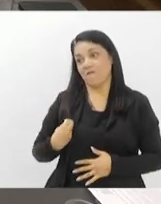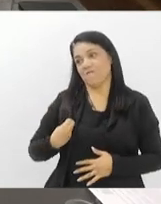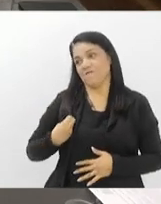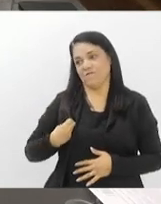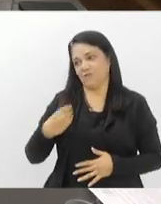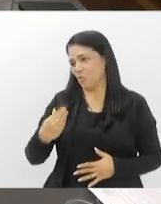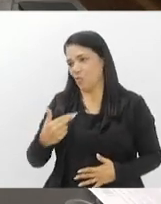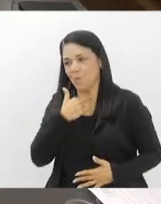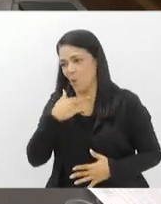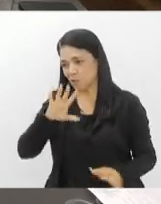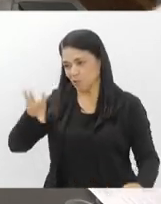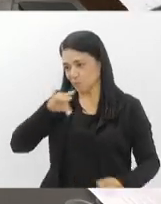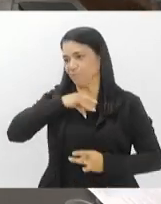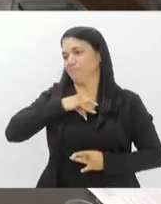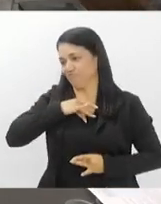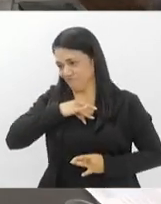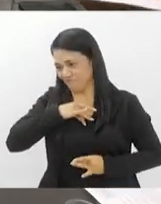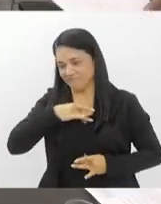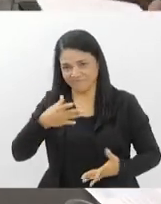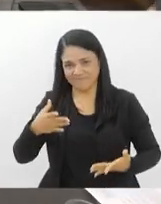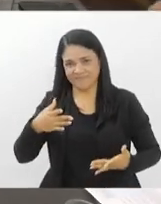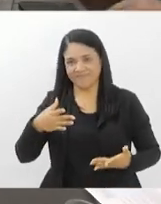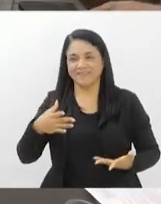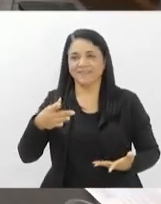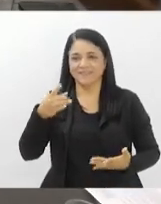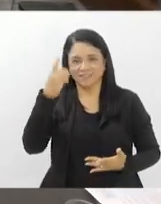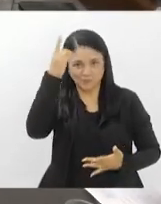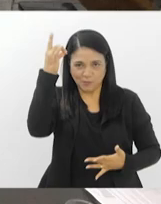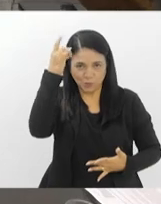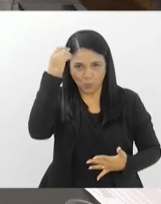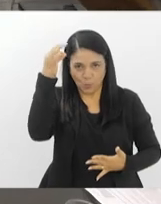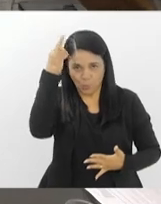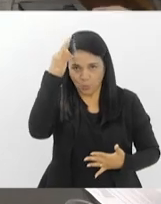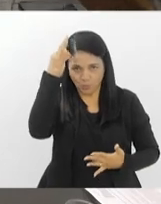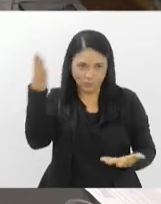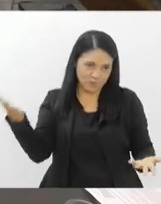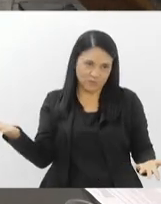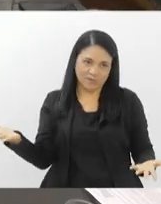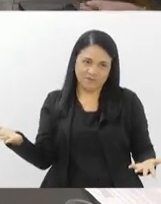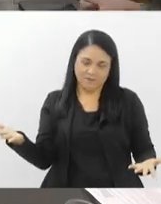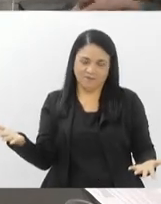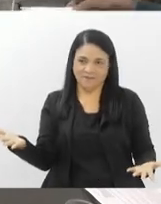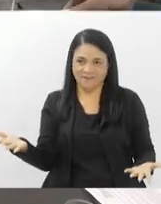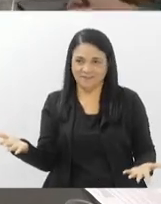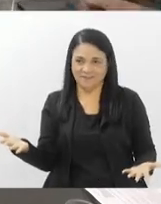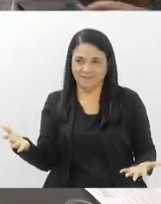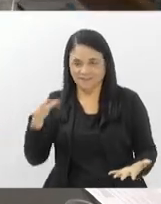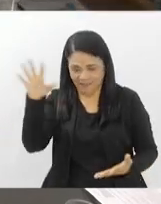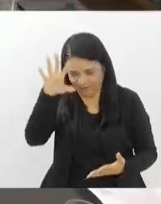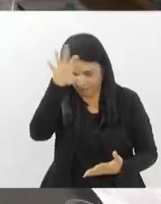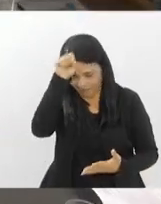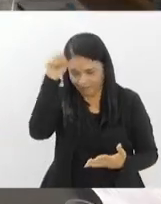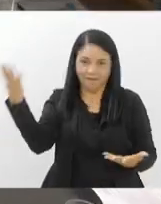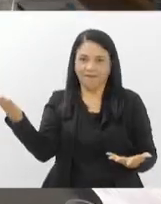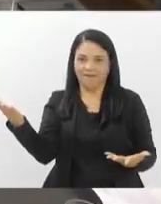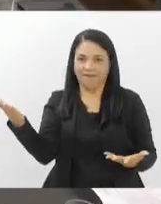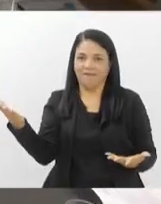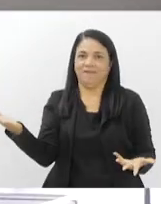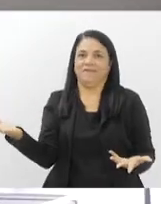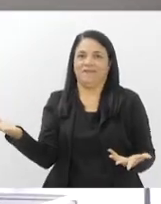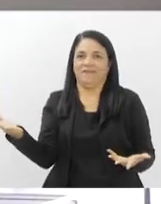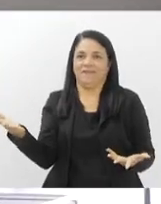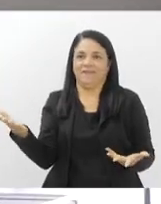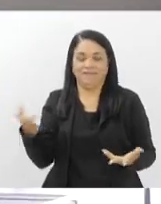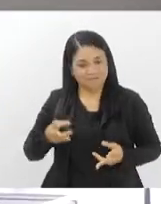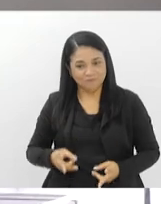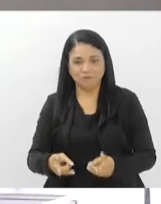então, por isso. Tá vendo? Eu não entendo dessa questão, não entendo. Só se incorpora espírito. Ele ainda está na matéria, graças ao bom Deus. Graças